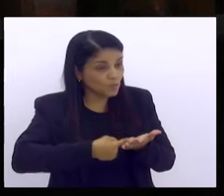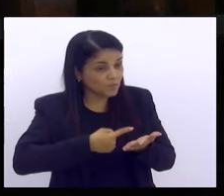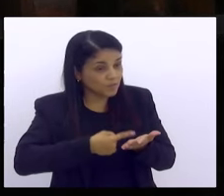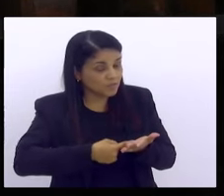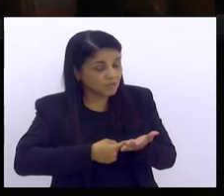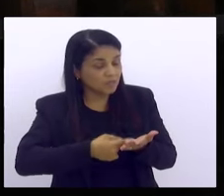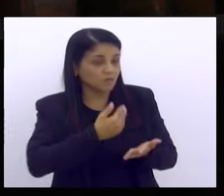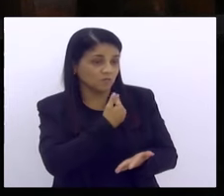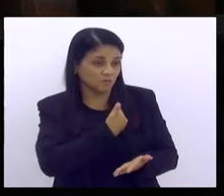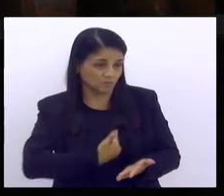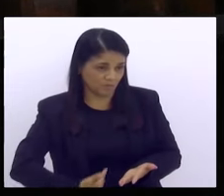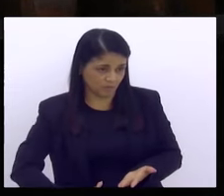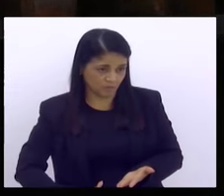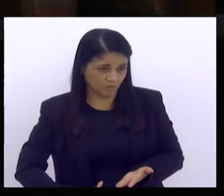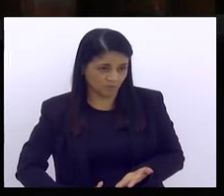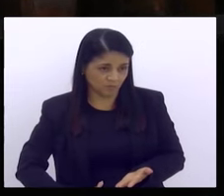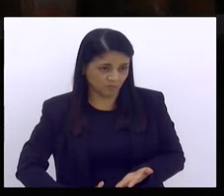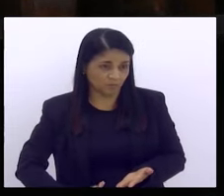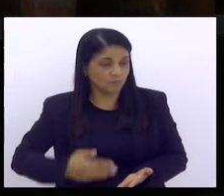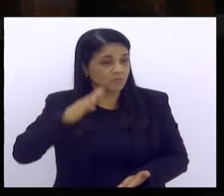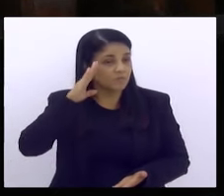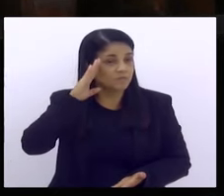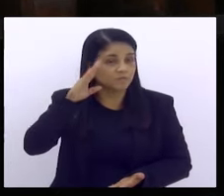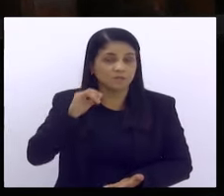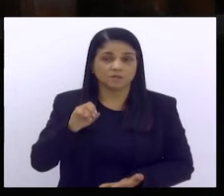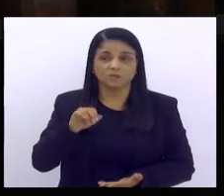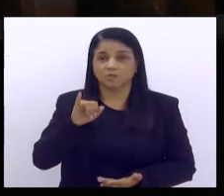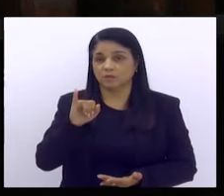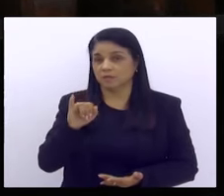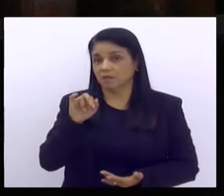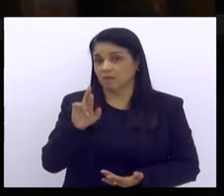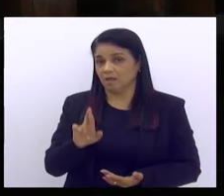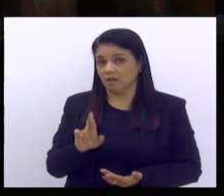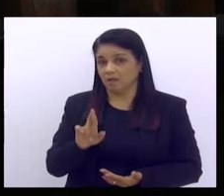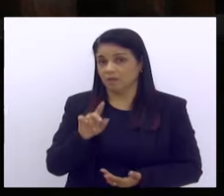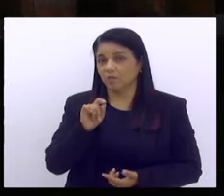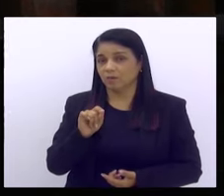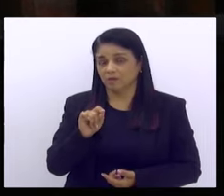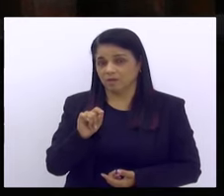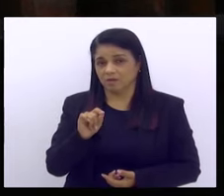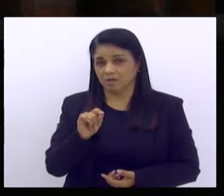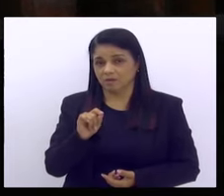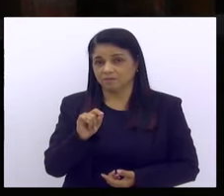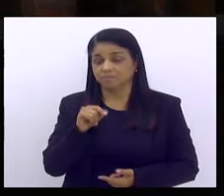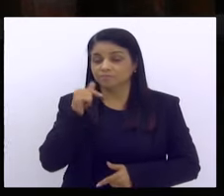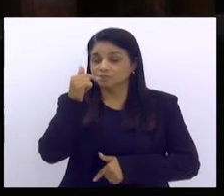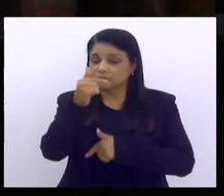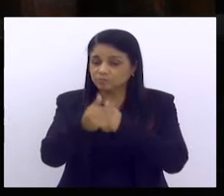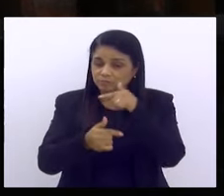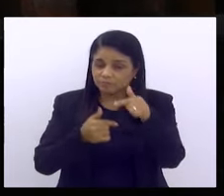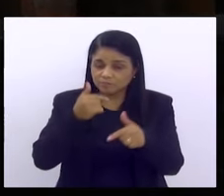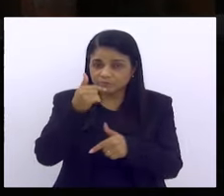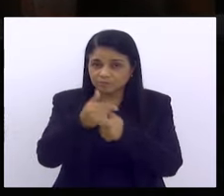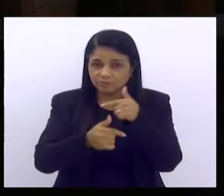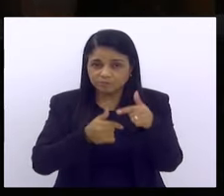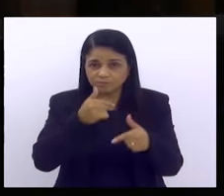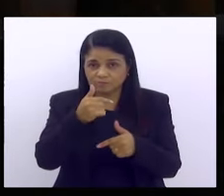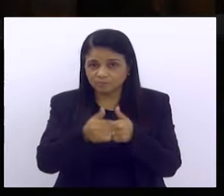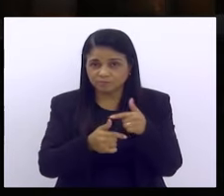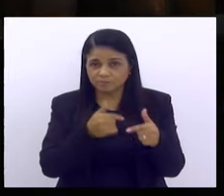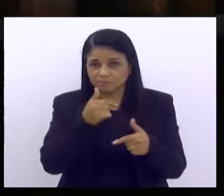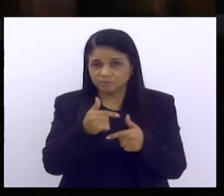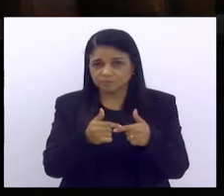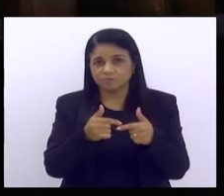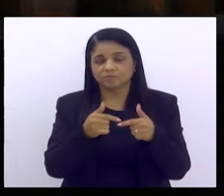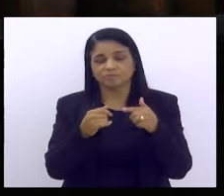algo essencial no imposto de renda, porque os prestadores de serviço, isto é,